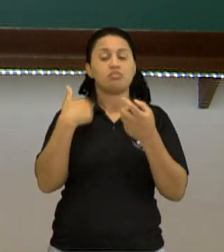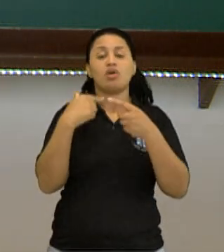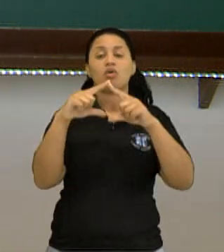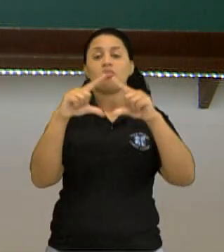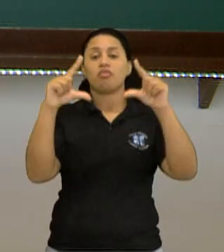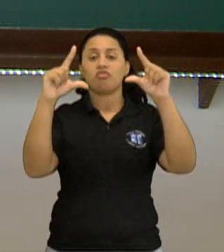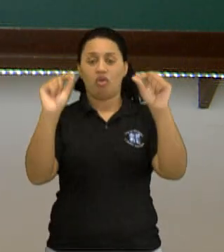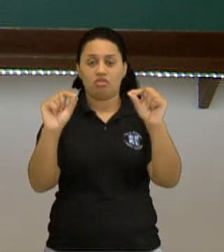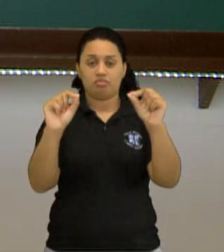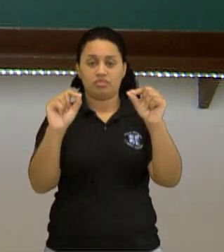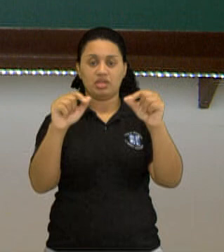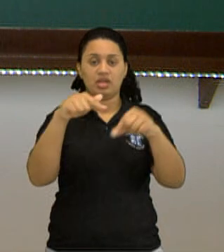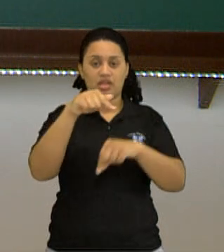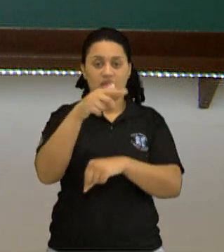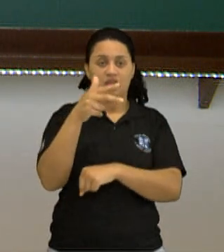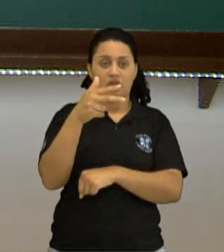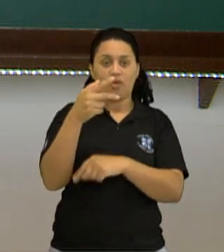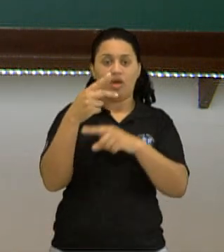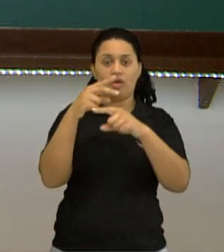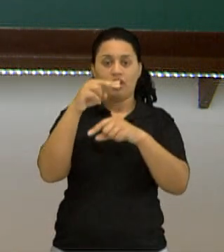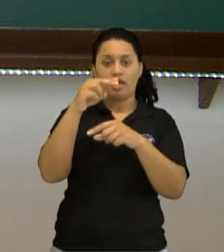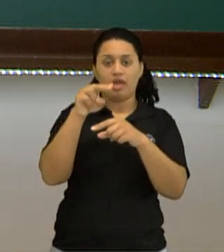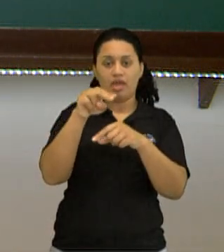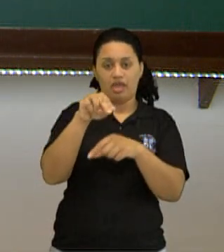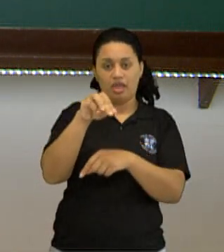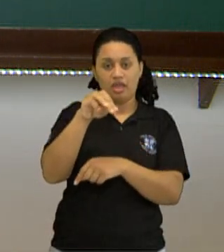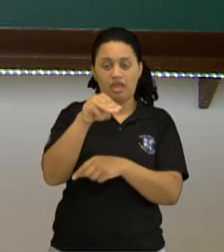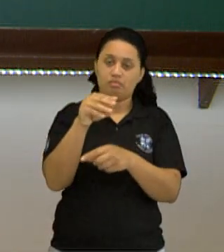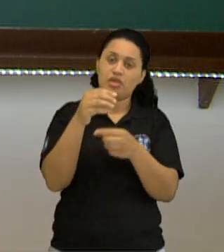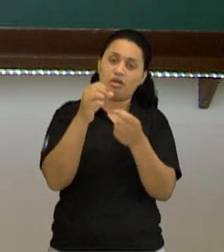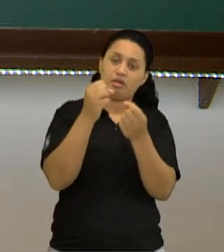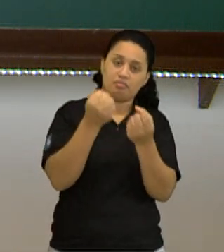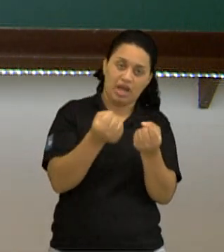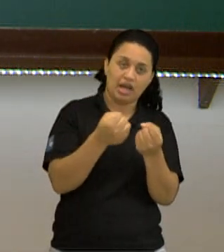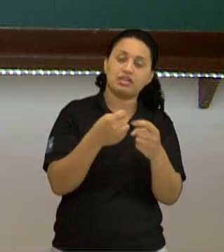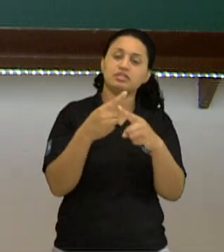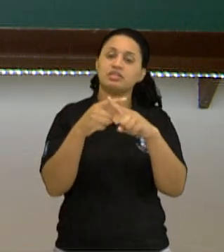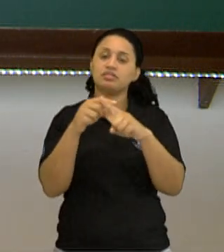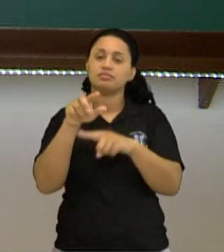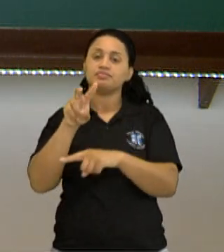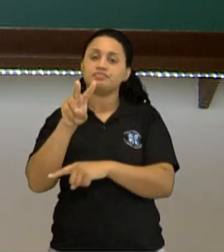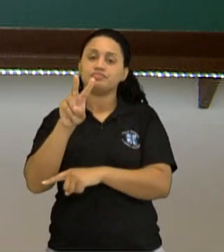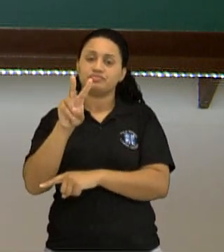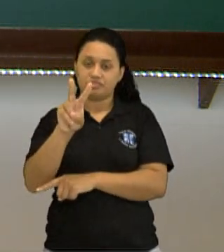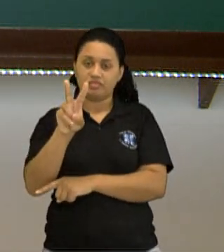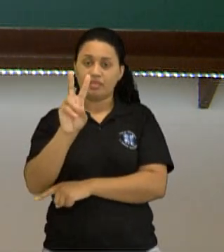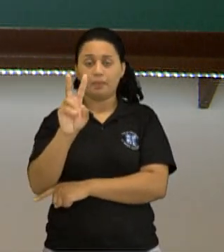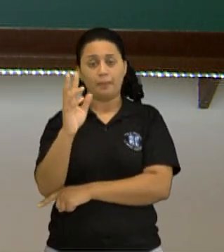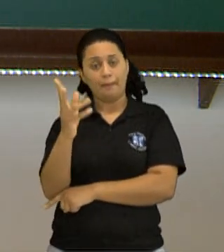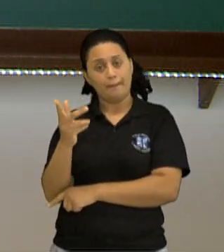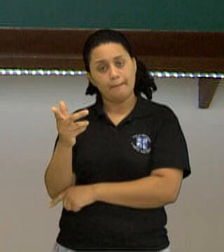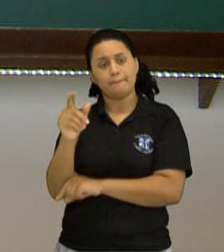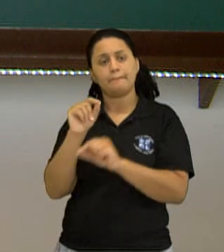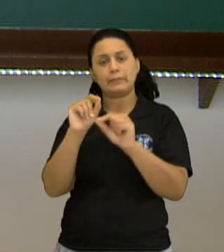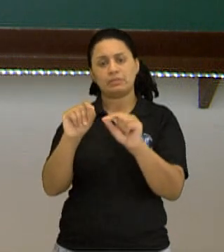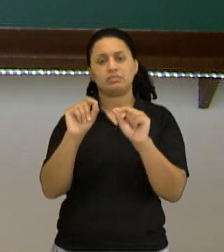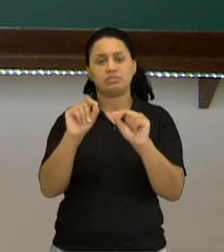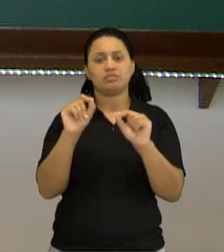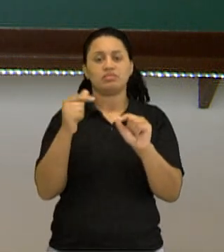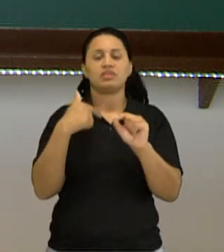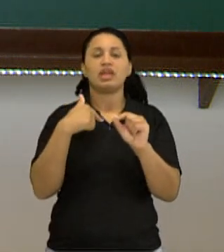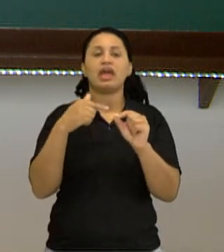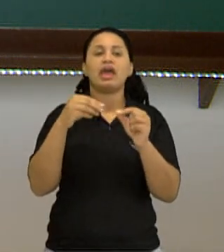sua unidade básica, ou seja, a unidade do Sistema Internacional de Medida ali, ela é a mistura da unidade da massa